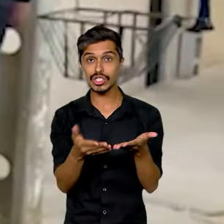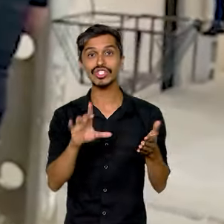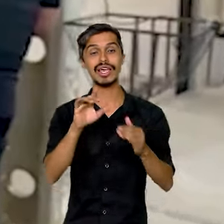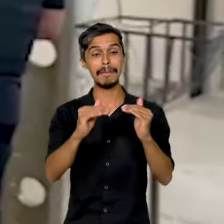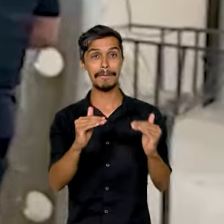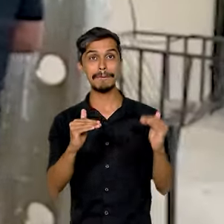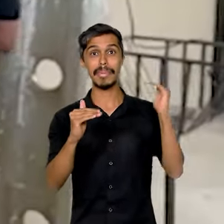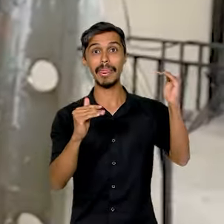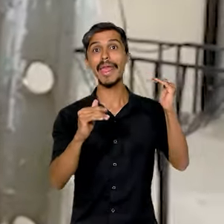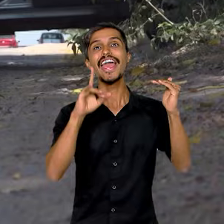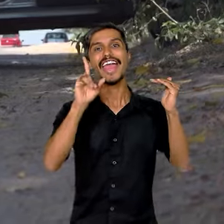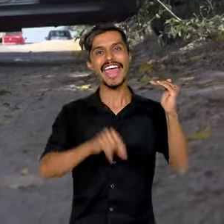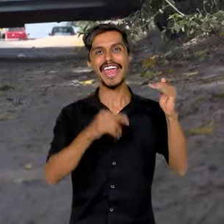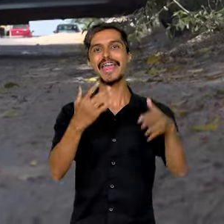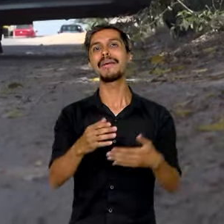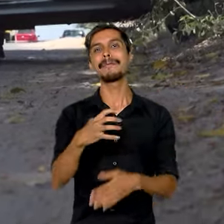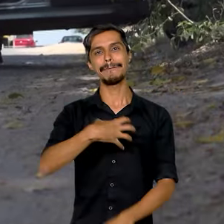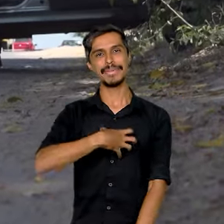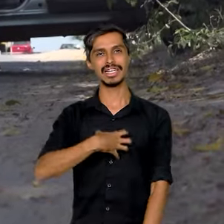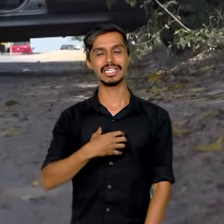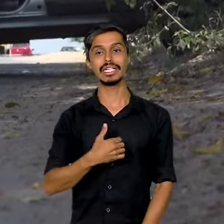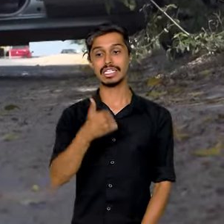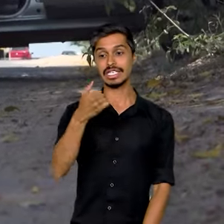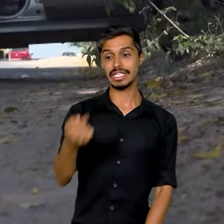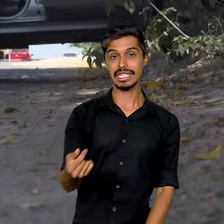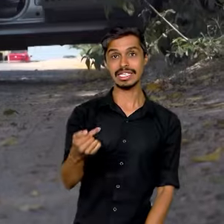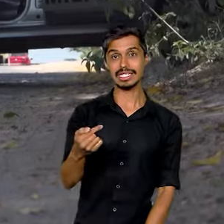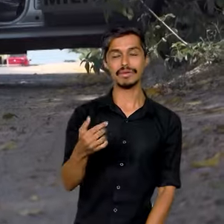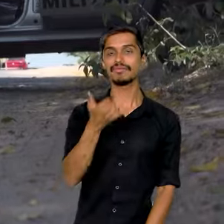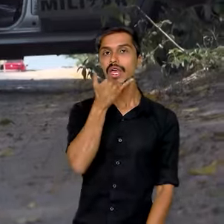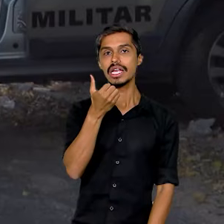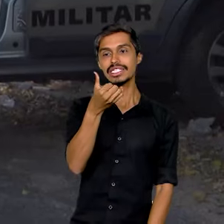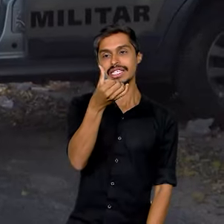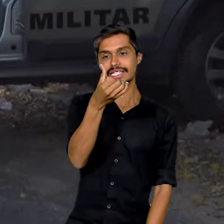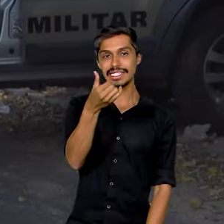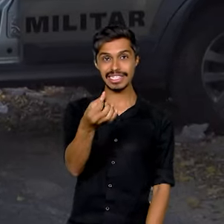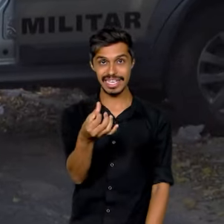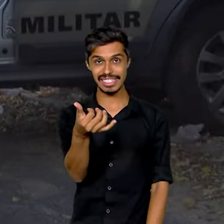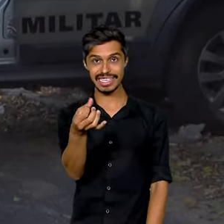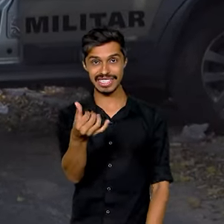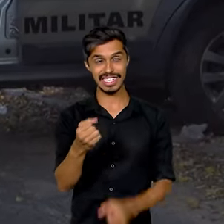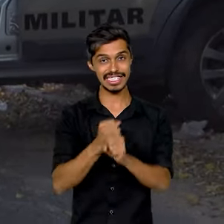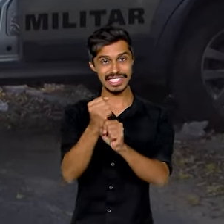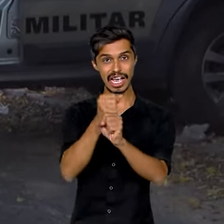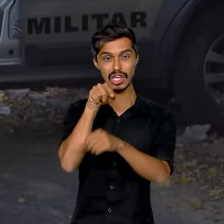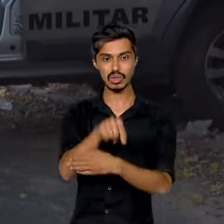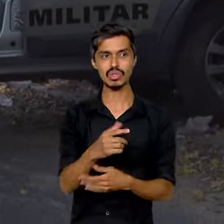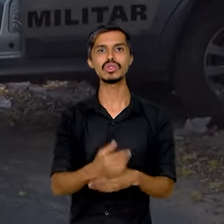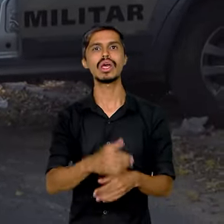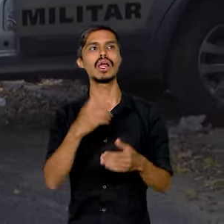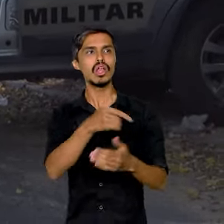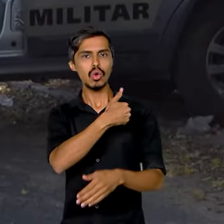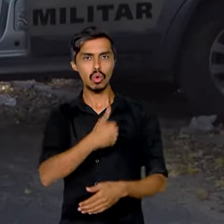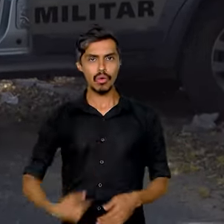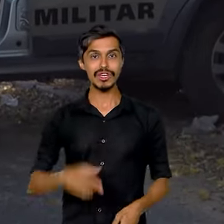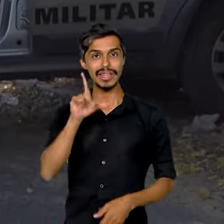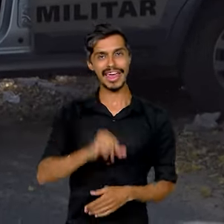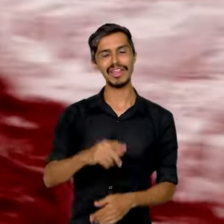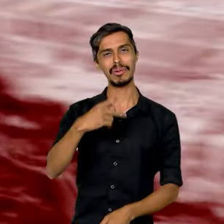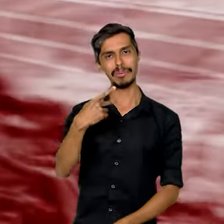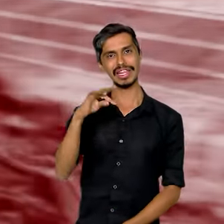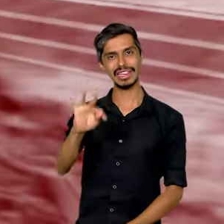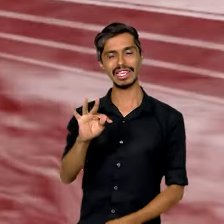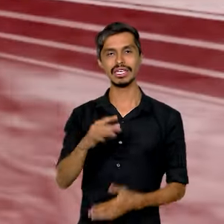que há 16 anos é governada pelo PT, o que mostra que violência policial e racismo são mais fortes do que a